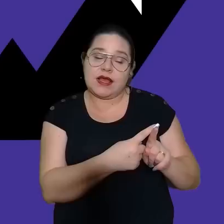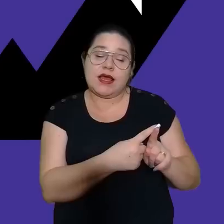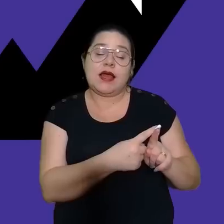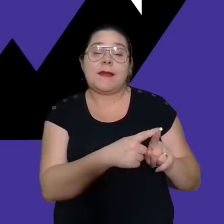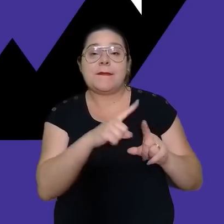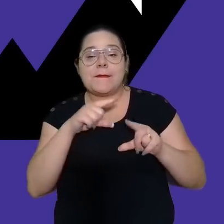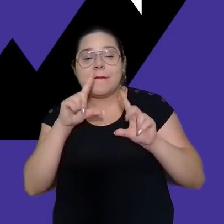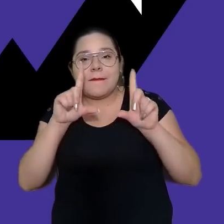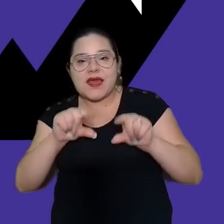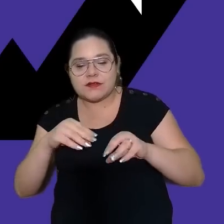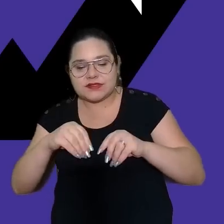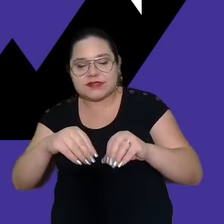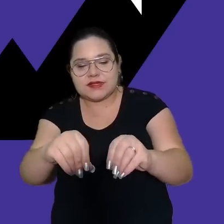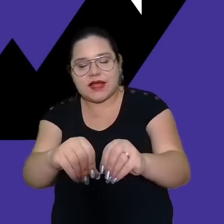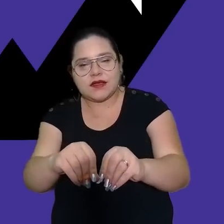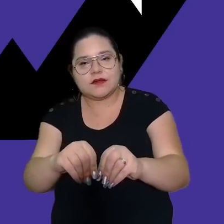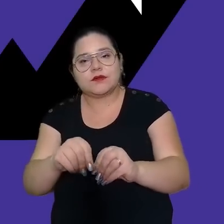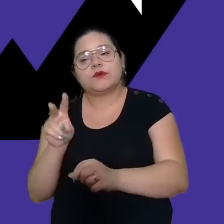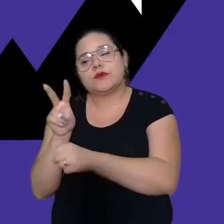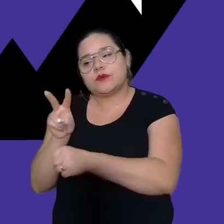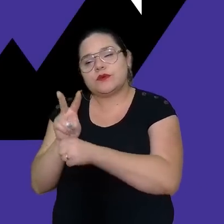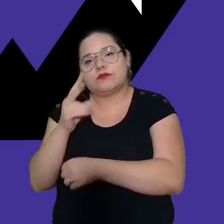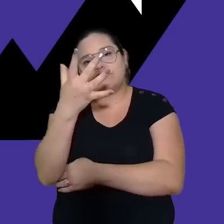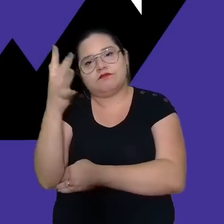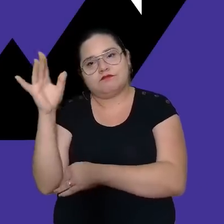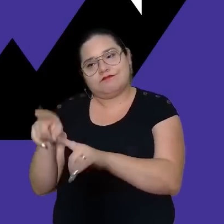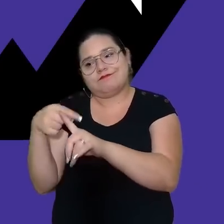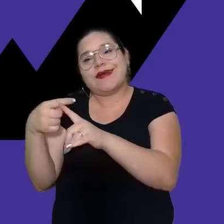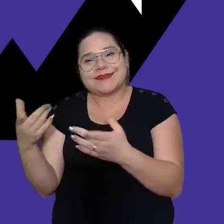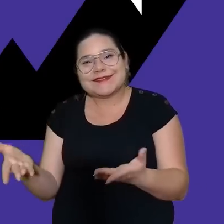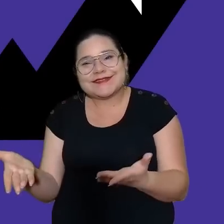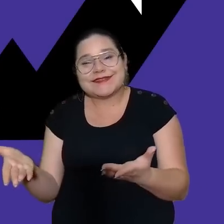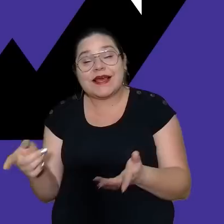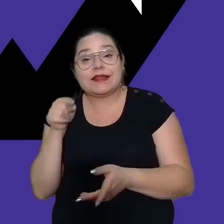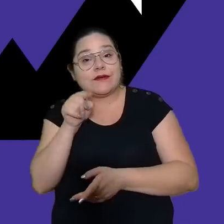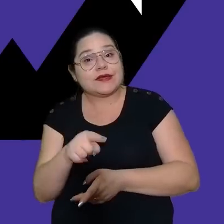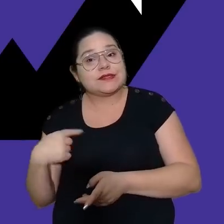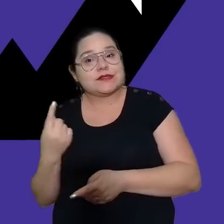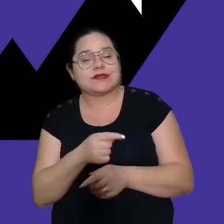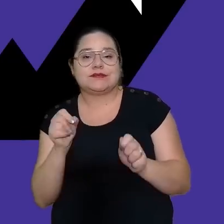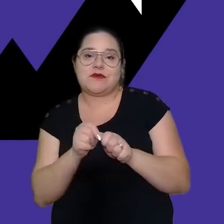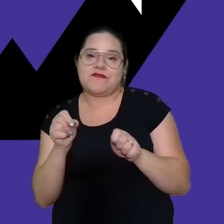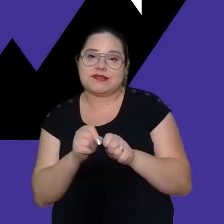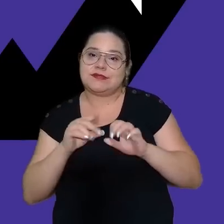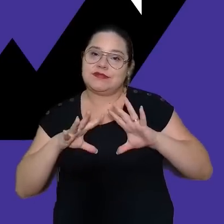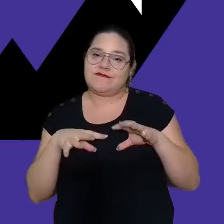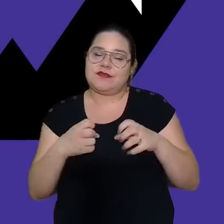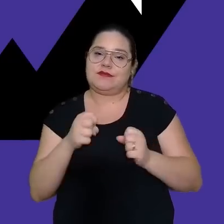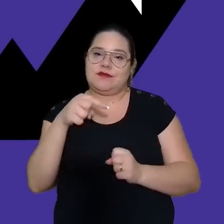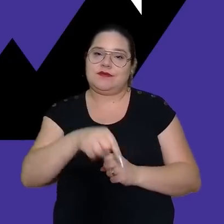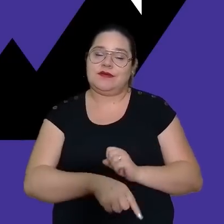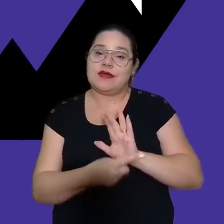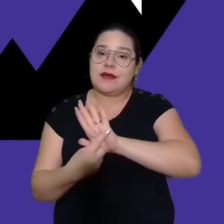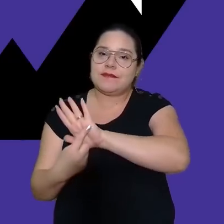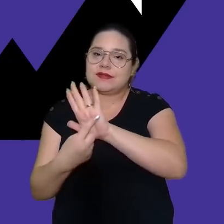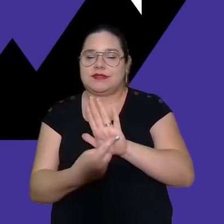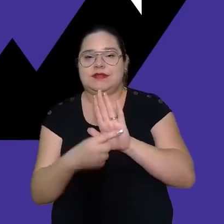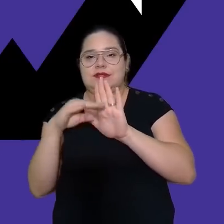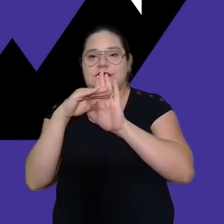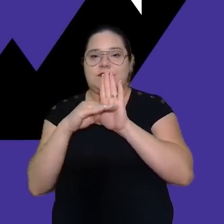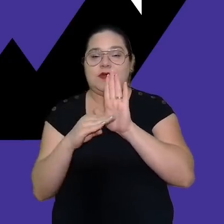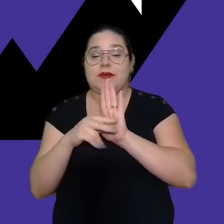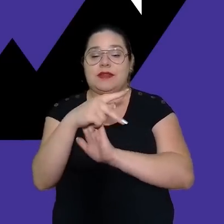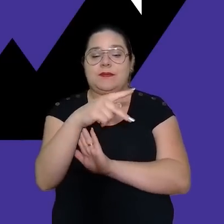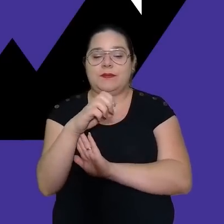a preservação dos biomas. É isso que a gente veio justamente defender aqui, apresentar aqui num programa da Apex, que